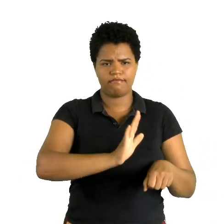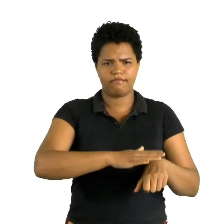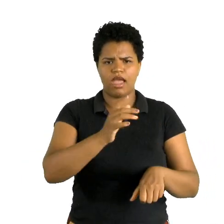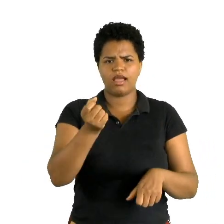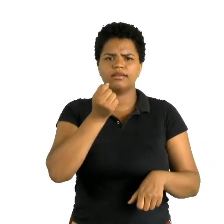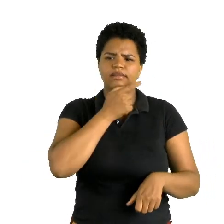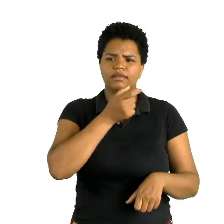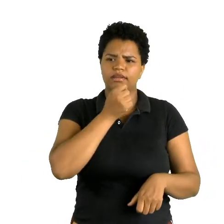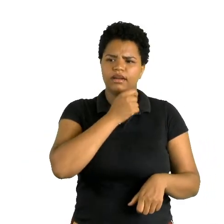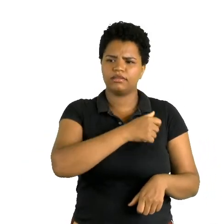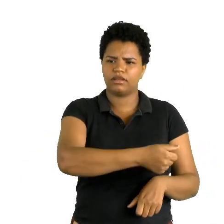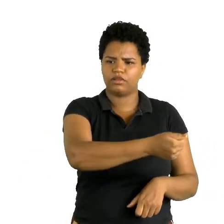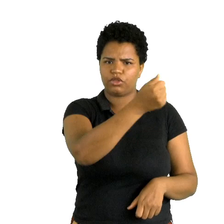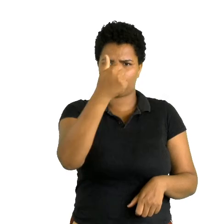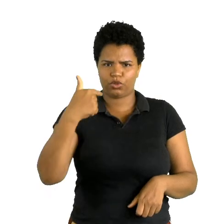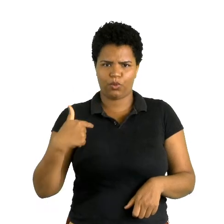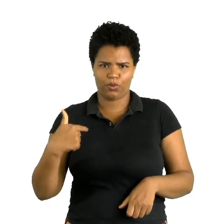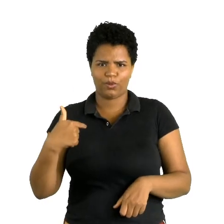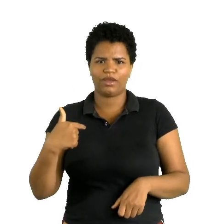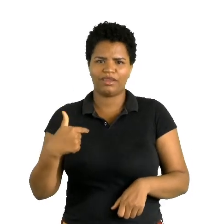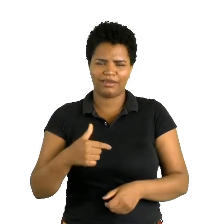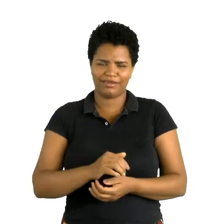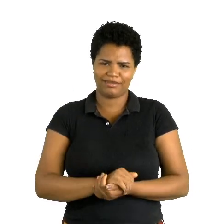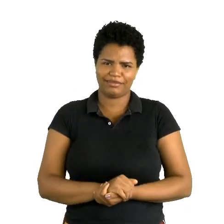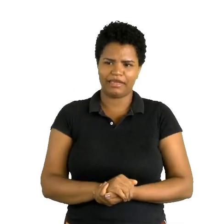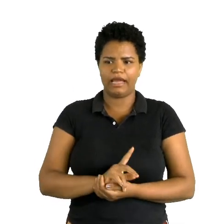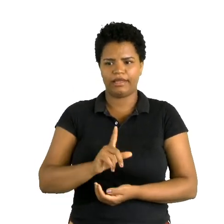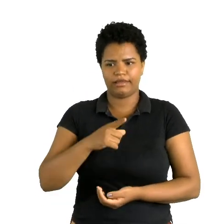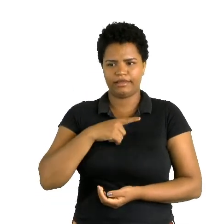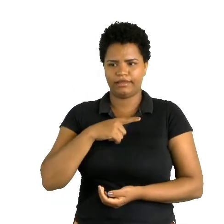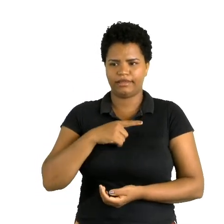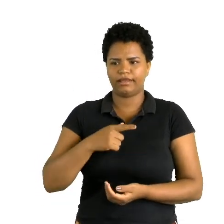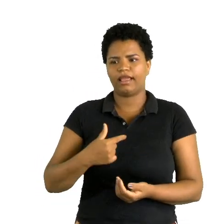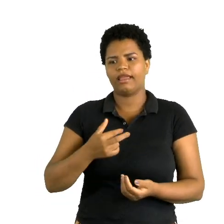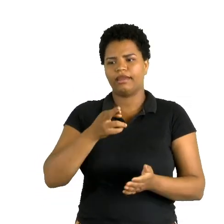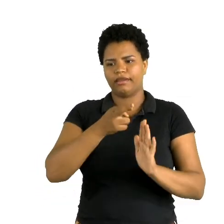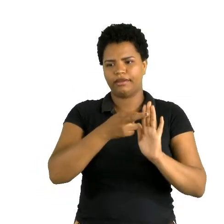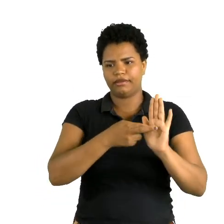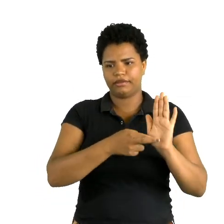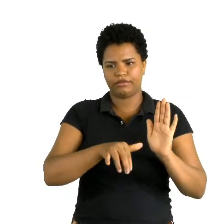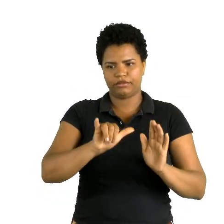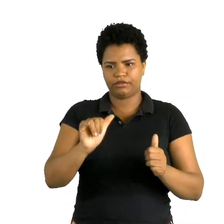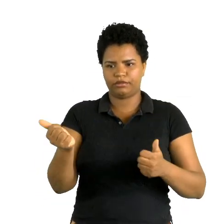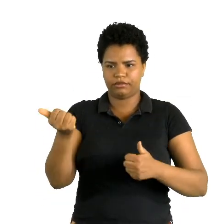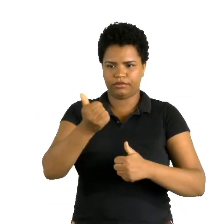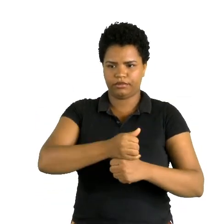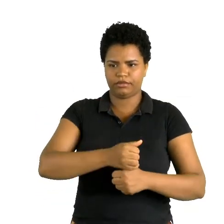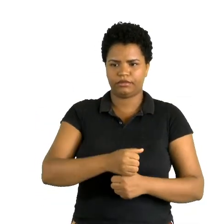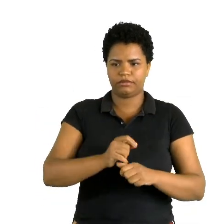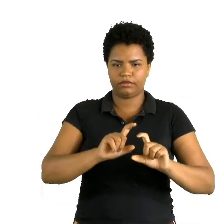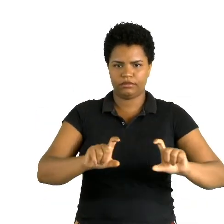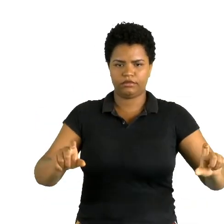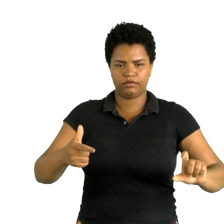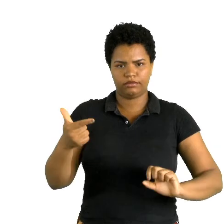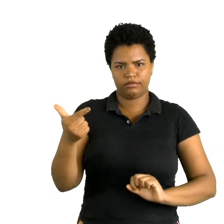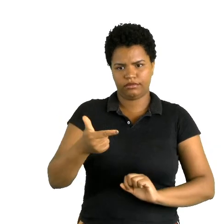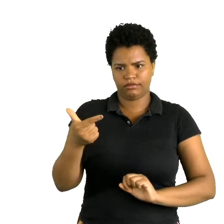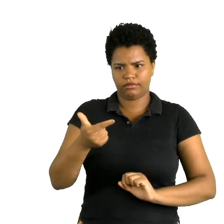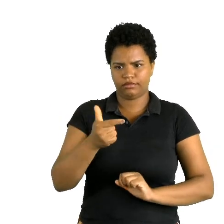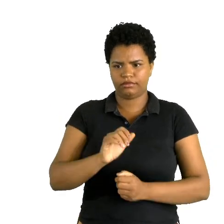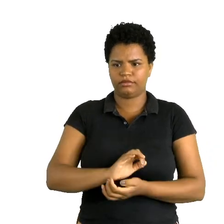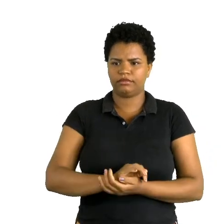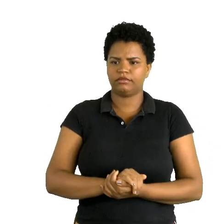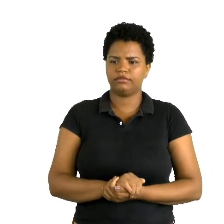do que eu, tá? Então, a gente aplicou a regrinha aí do Y, obviamente. Segundo exemplo, my daughter is happier than